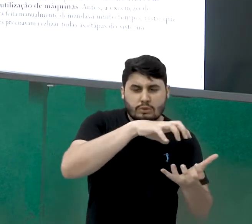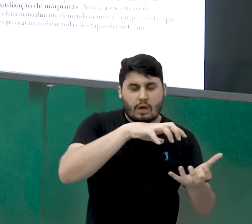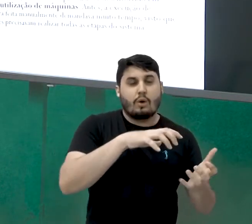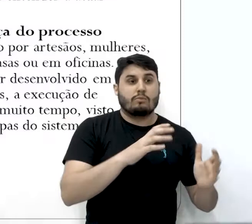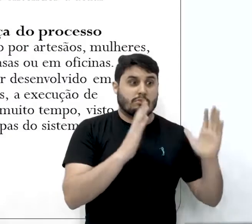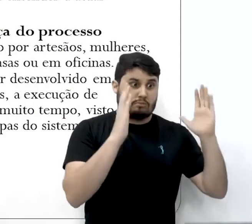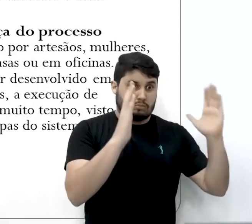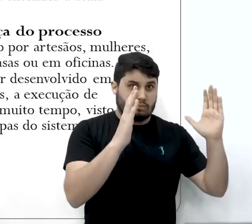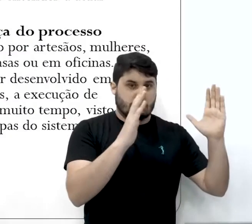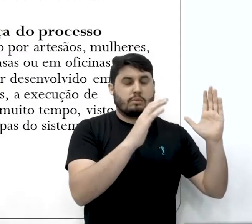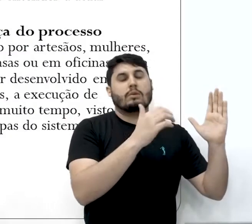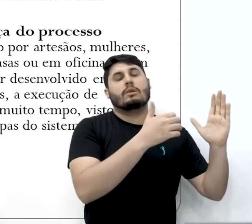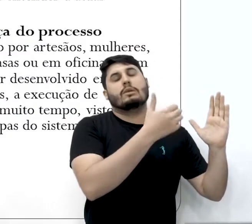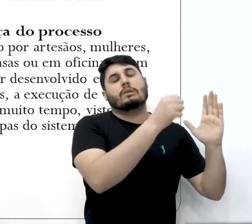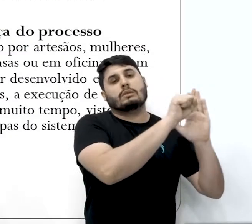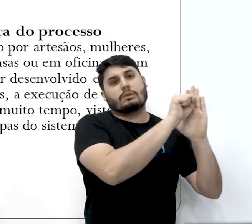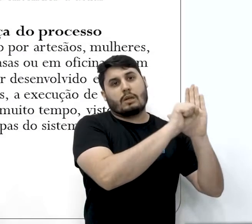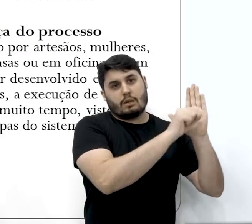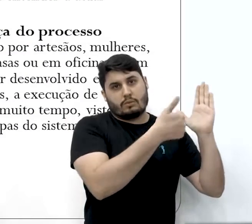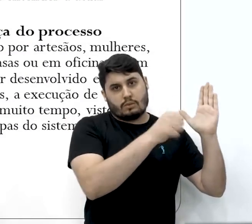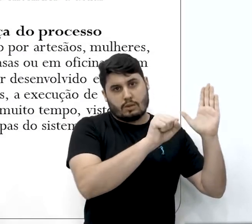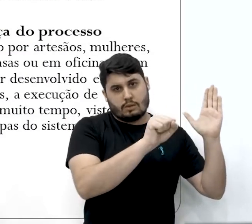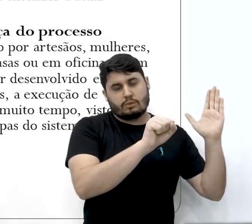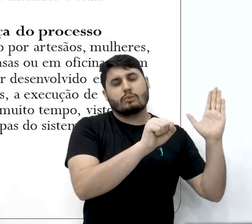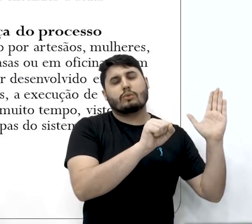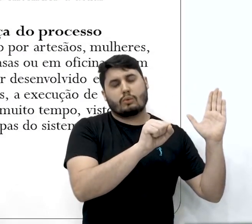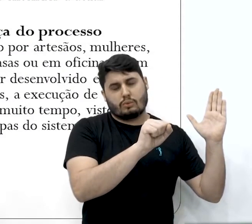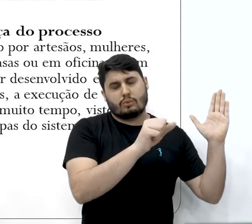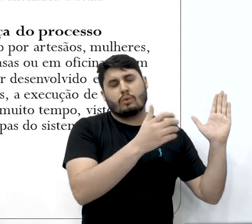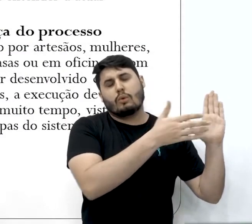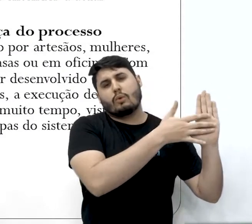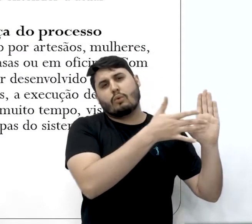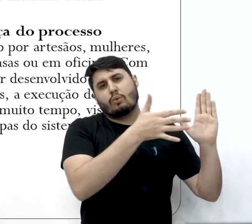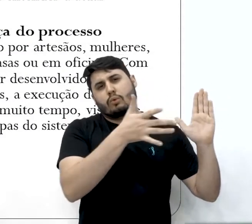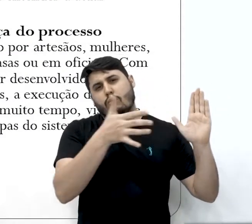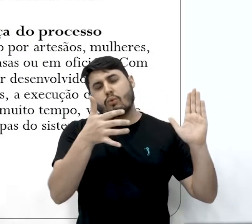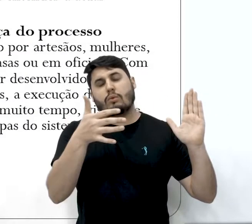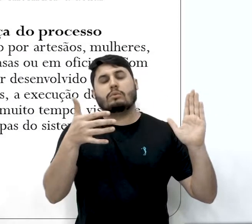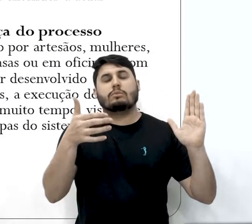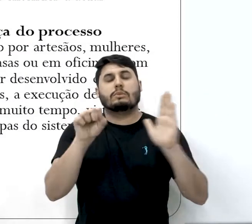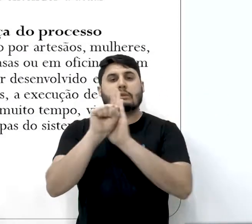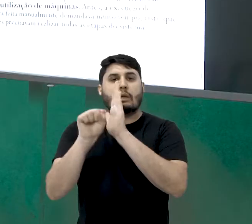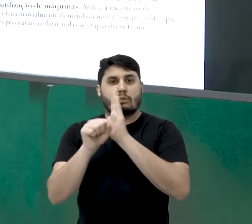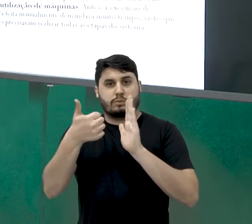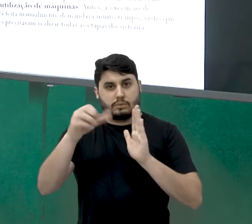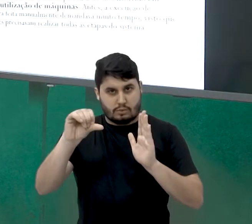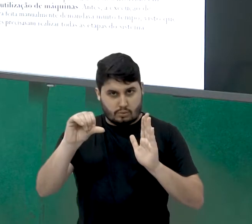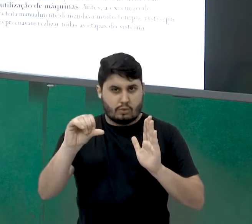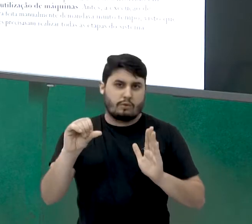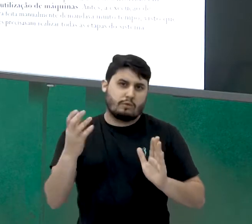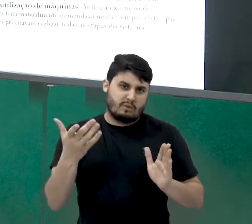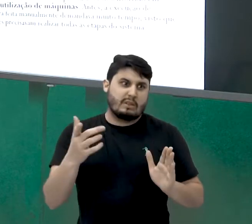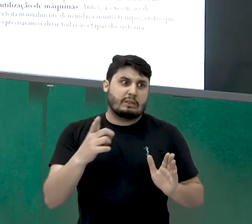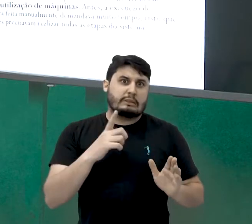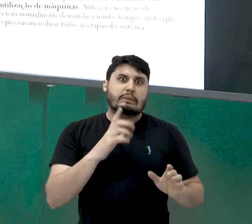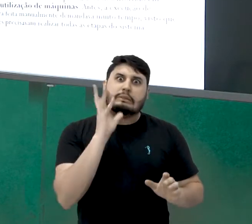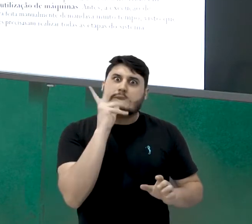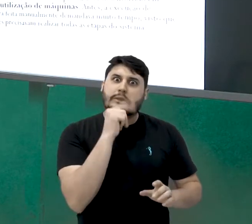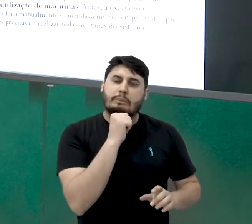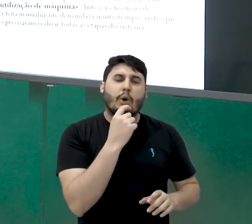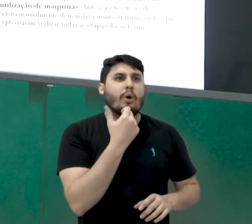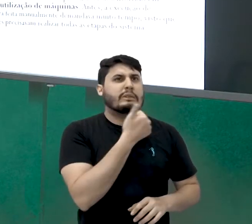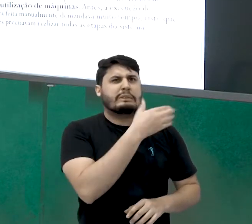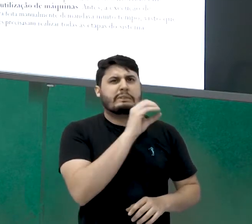século XVIII, de 1776 em diante, até o século XIX, certo? Ela passa mais de um século com